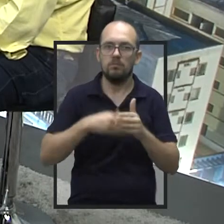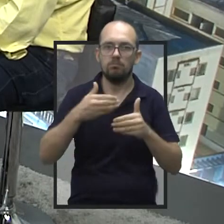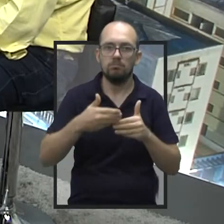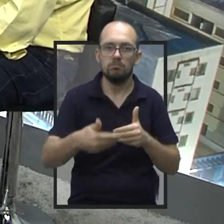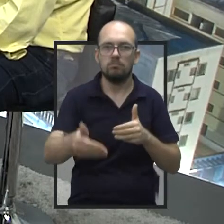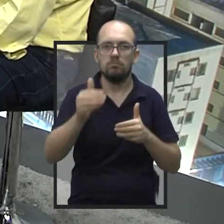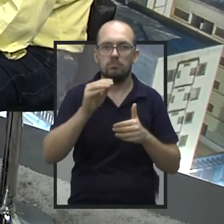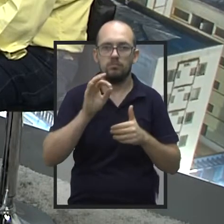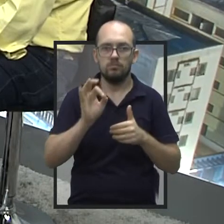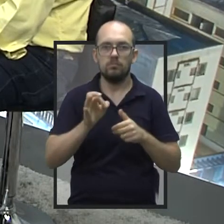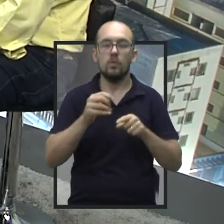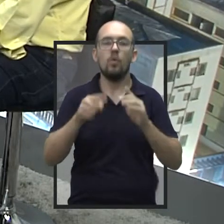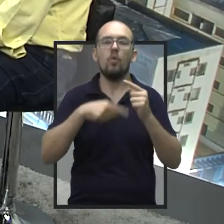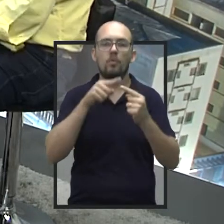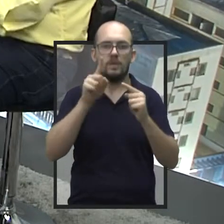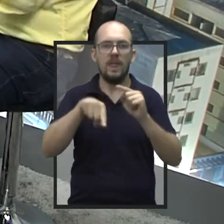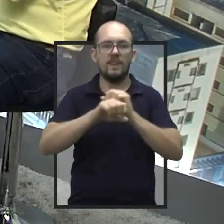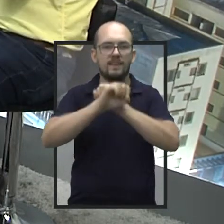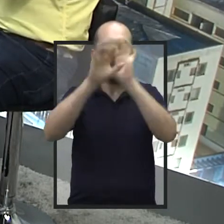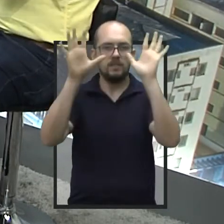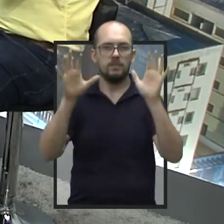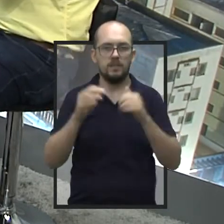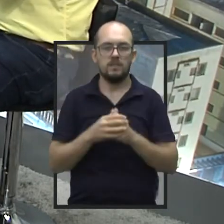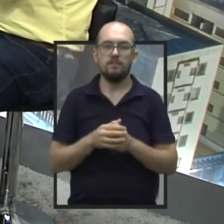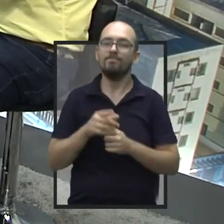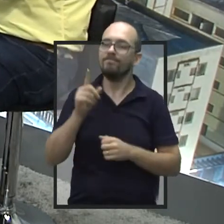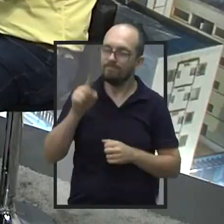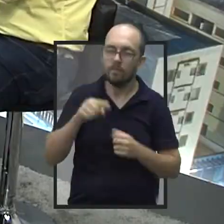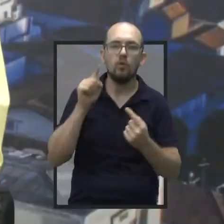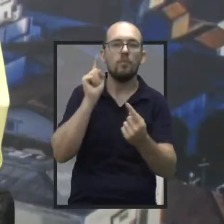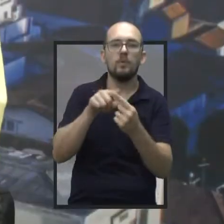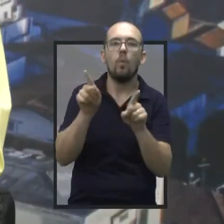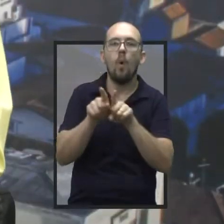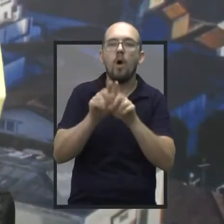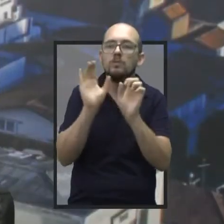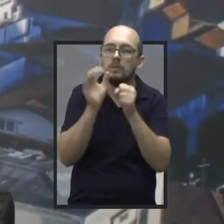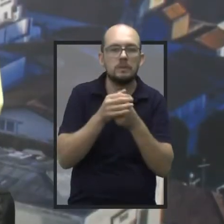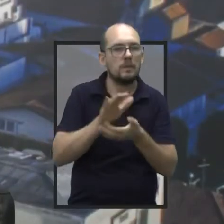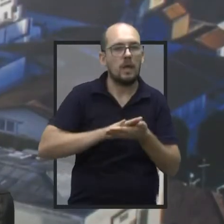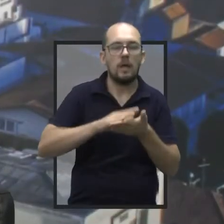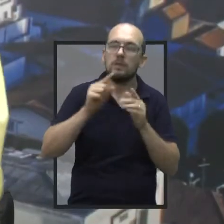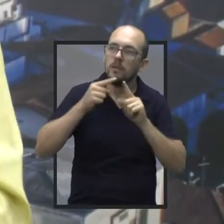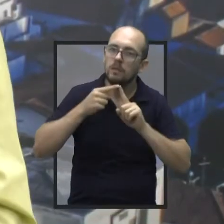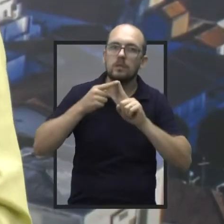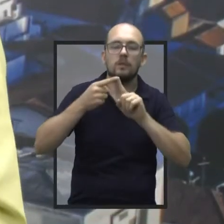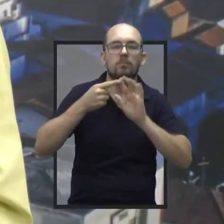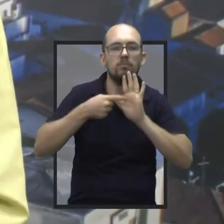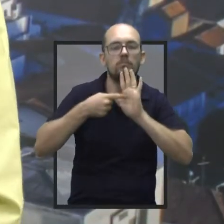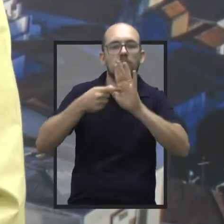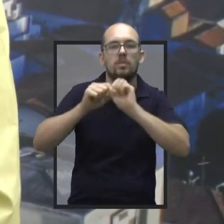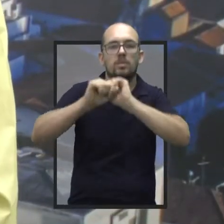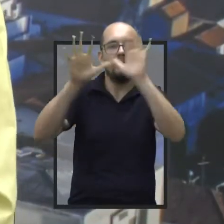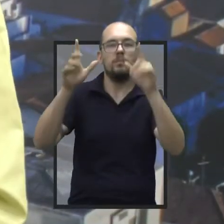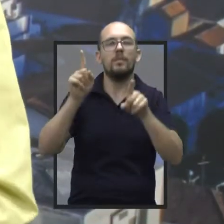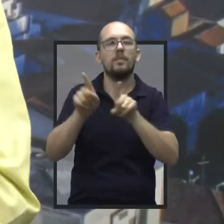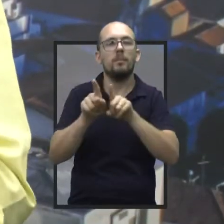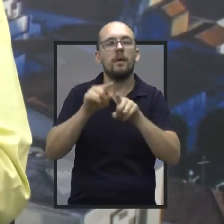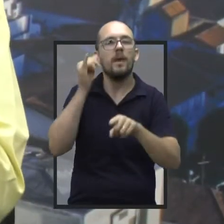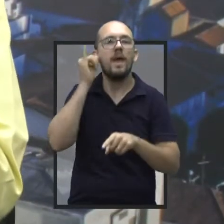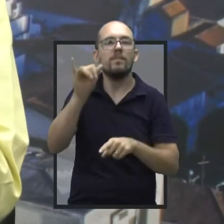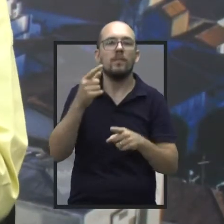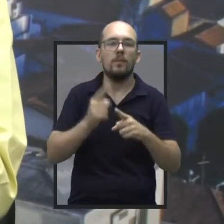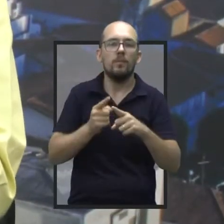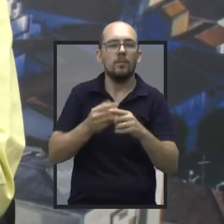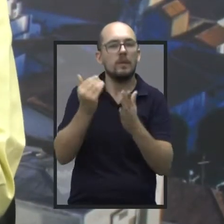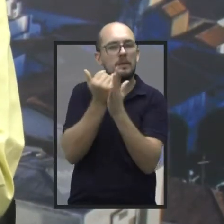esse objetivo de gerar transparência. Gerar transparência, não só isso, e também conter um pouco o abuso. Porque o que acontece?